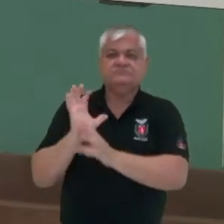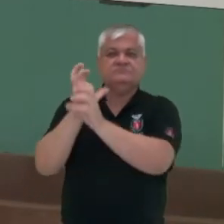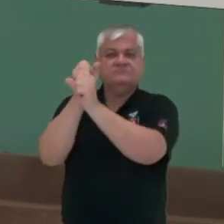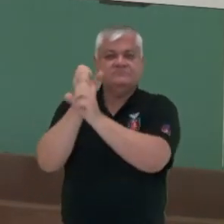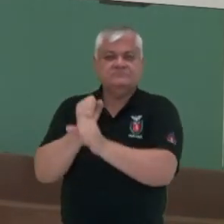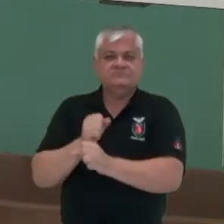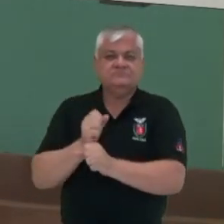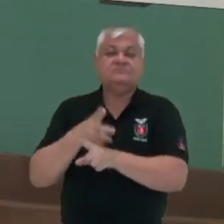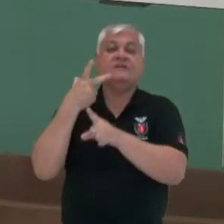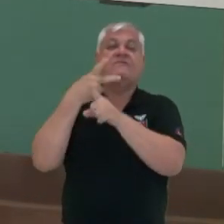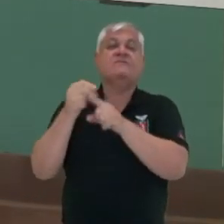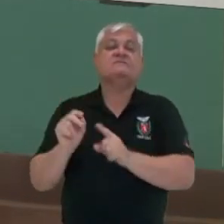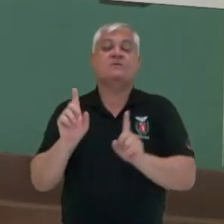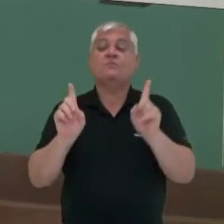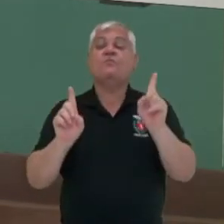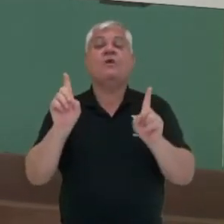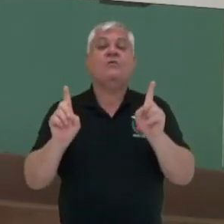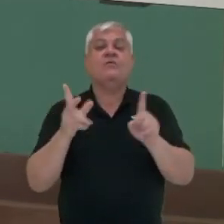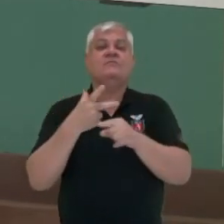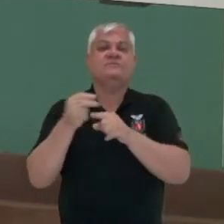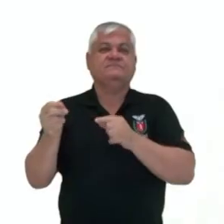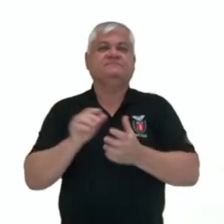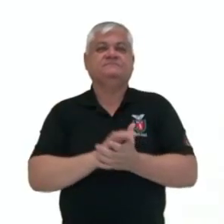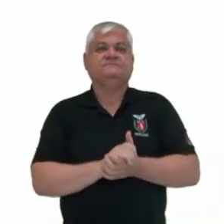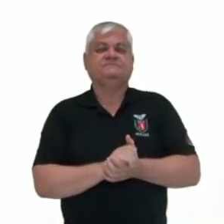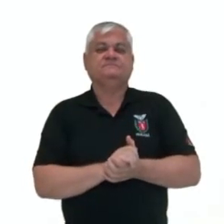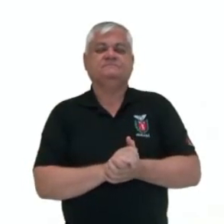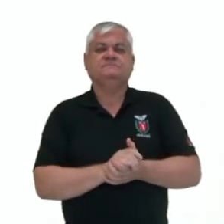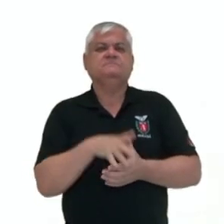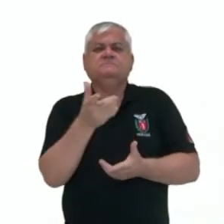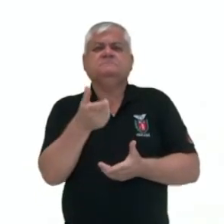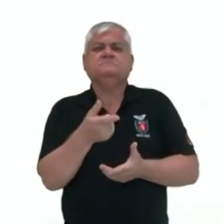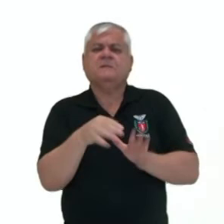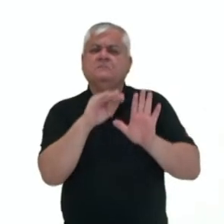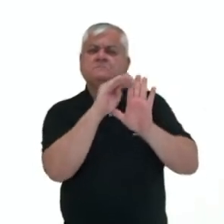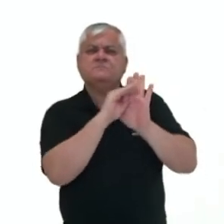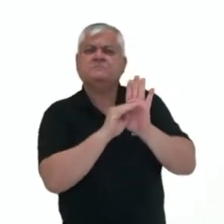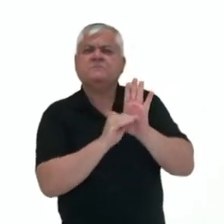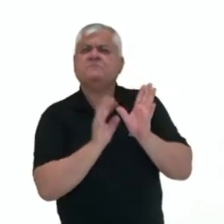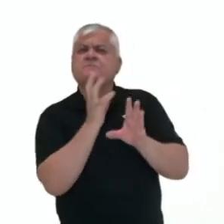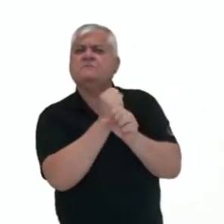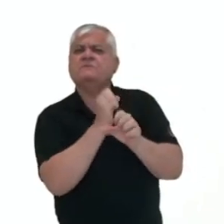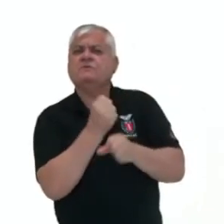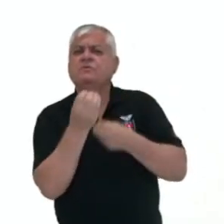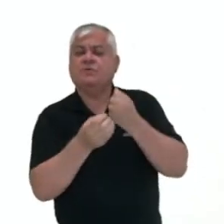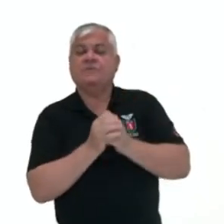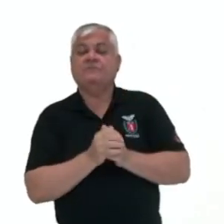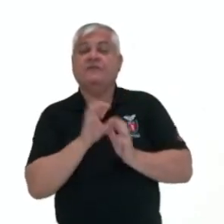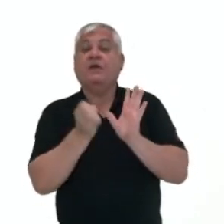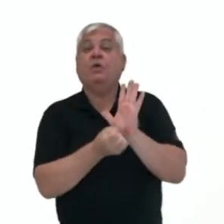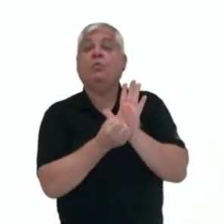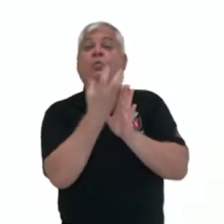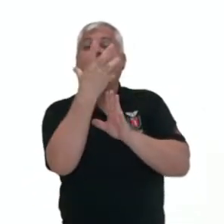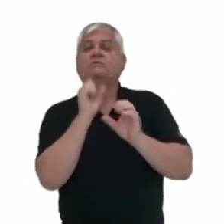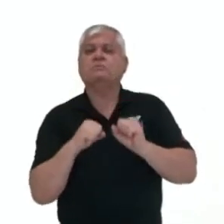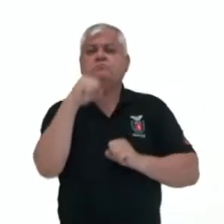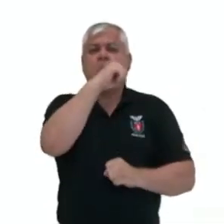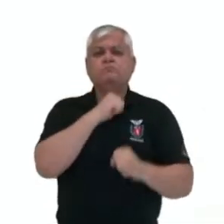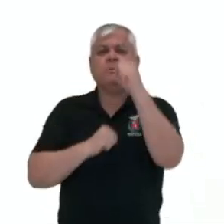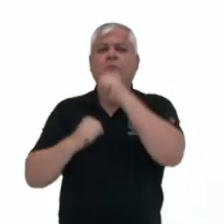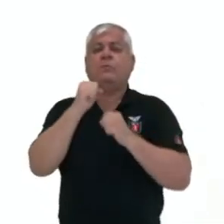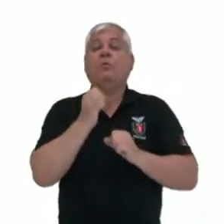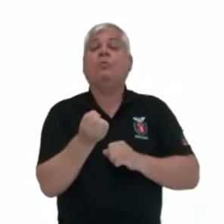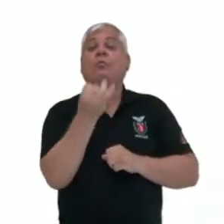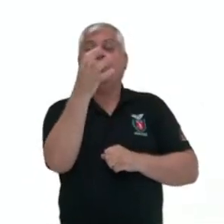quem venceu a luta. Quais são os critérios para a pontuação? Número de golpes que atingiram o adversário,